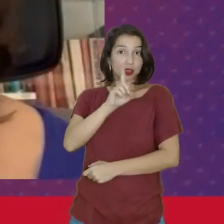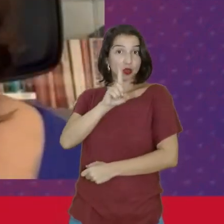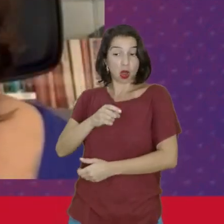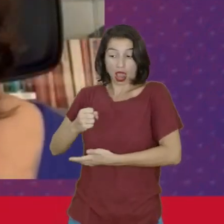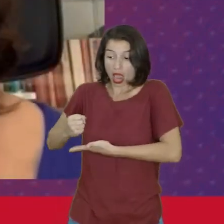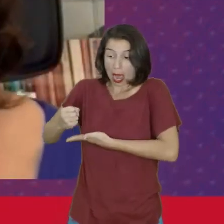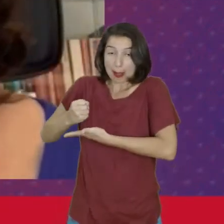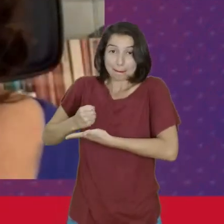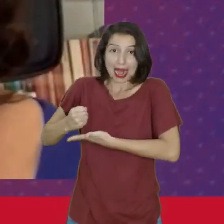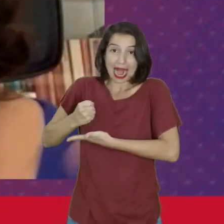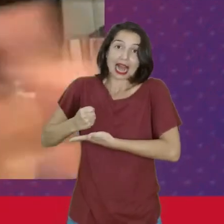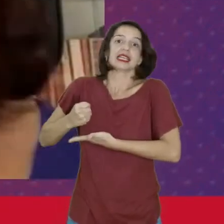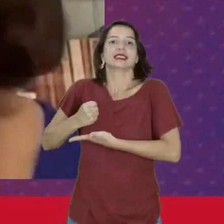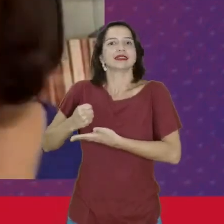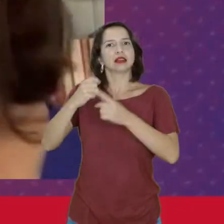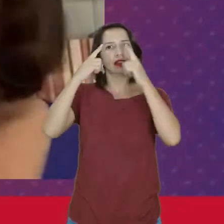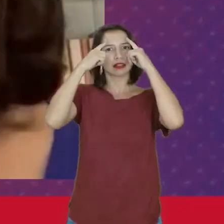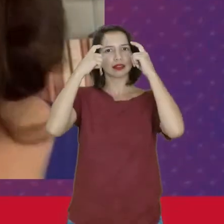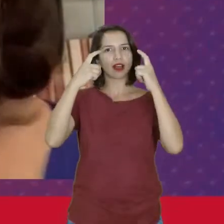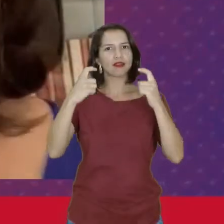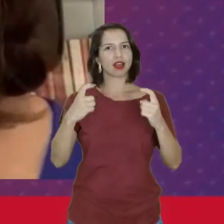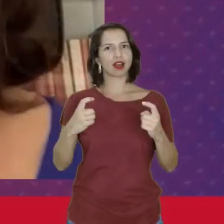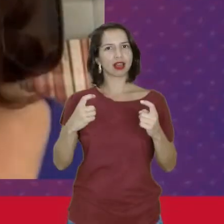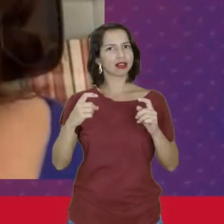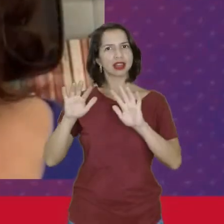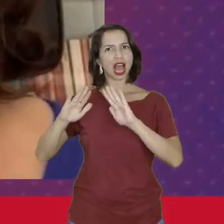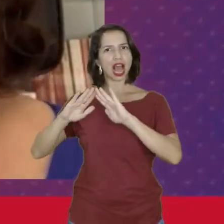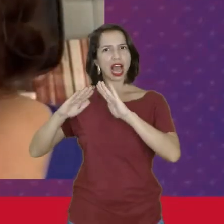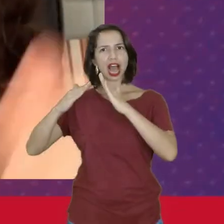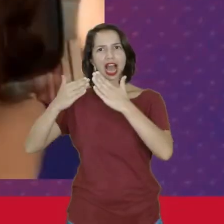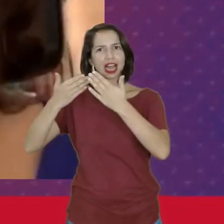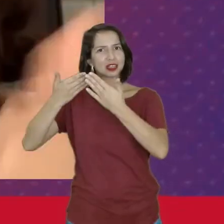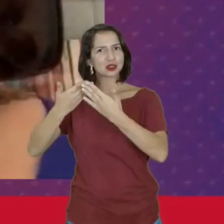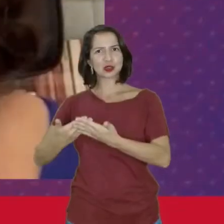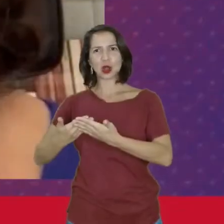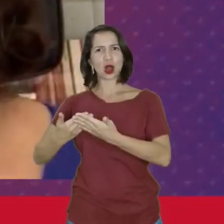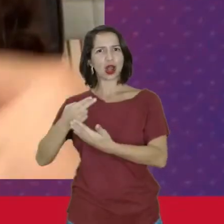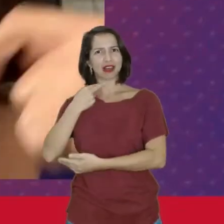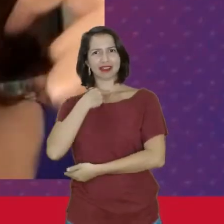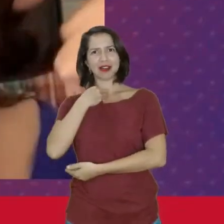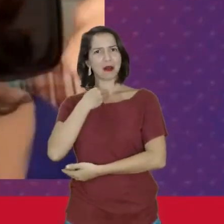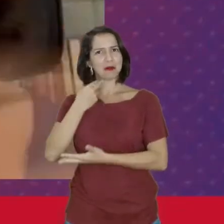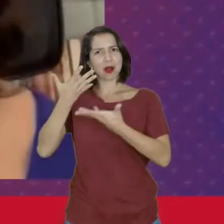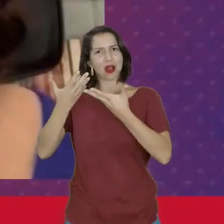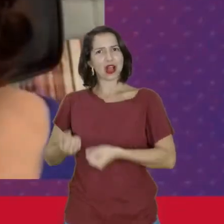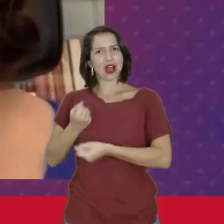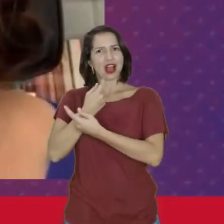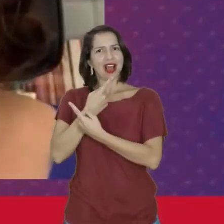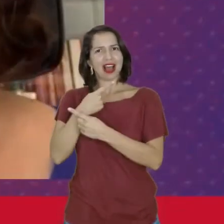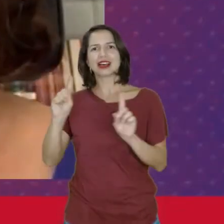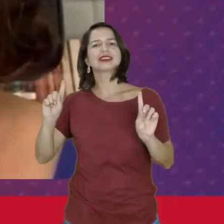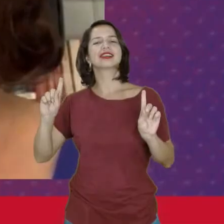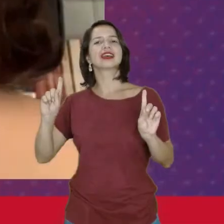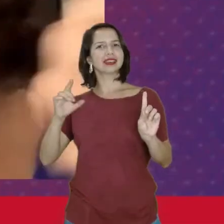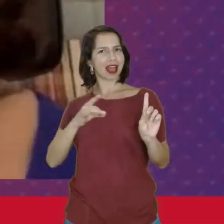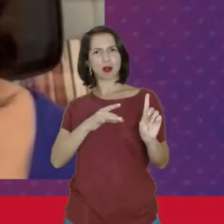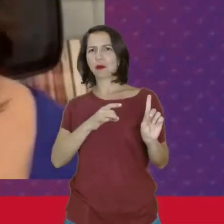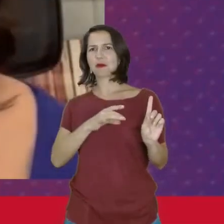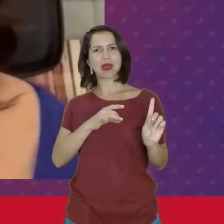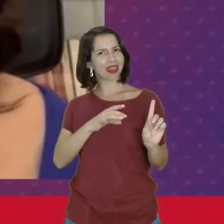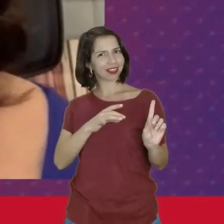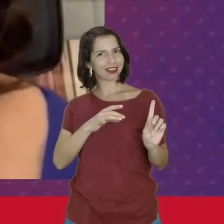violência. Não, a escola não é lugar de medo. A escola é lugar de criação, de elaboração, é lugar